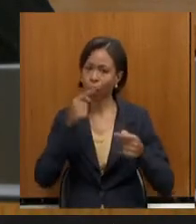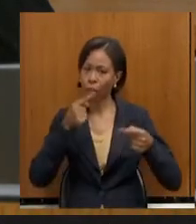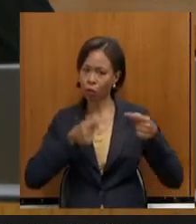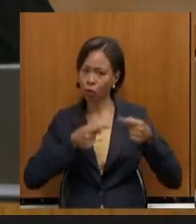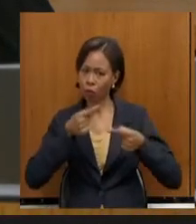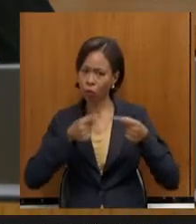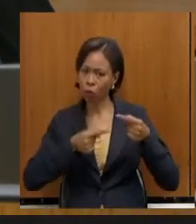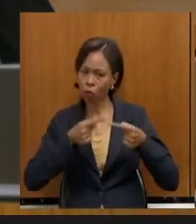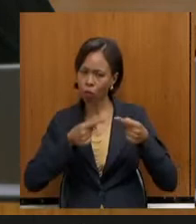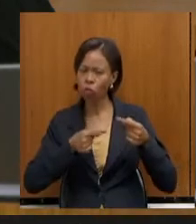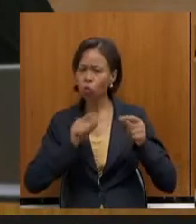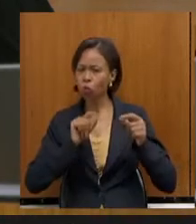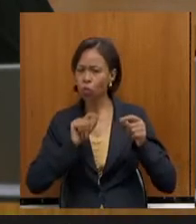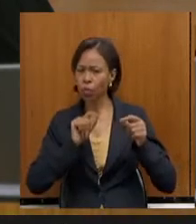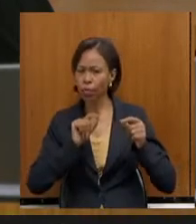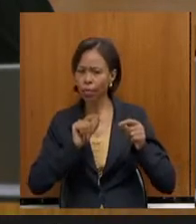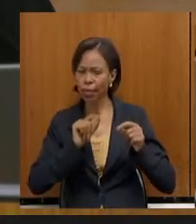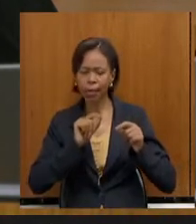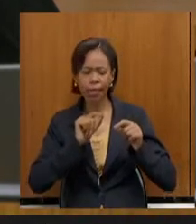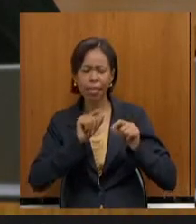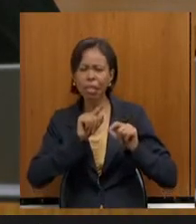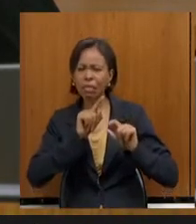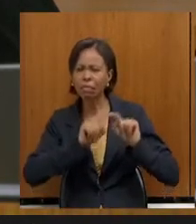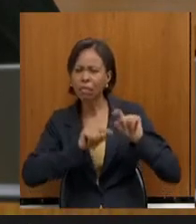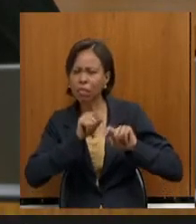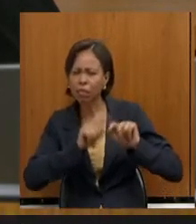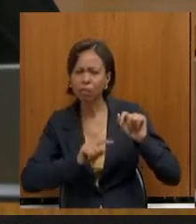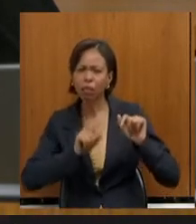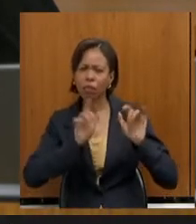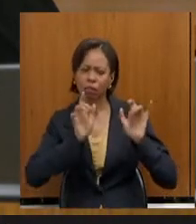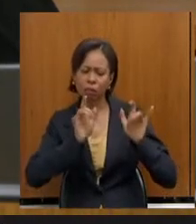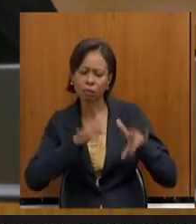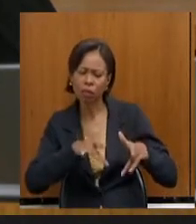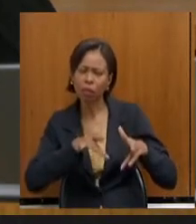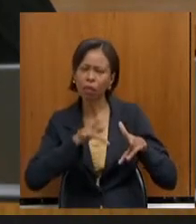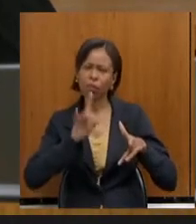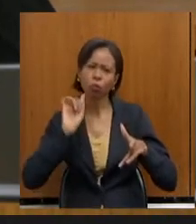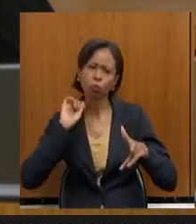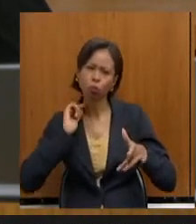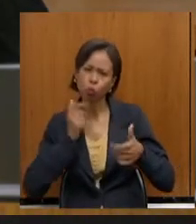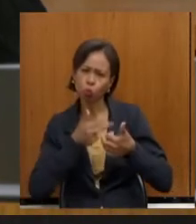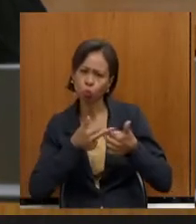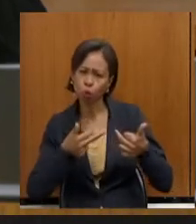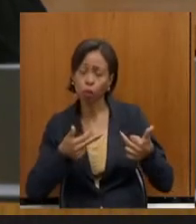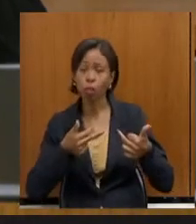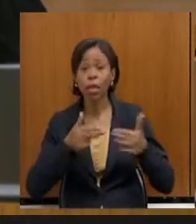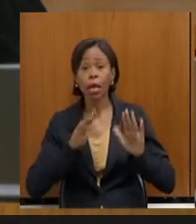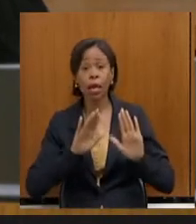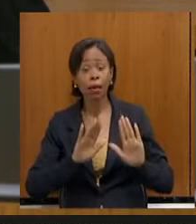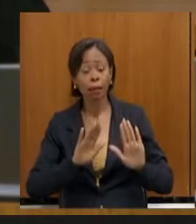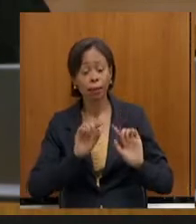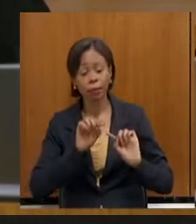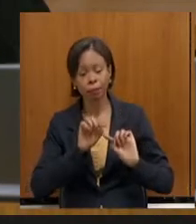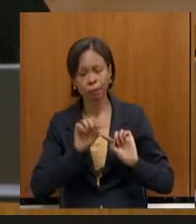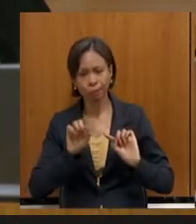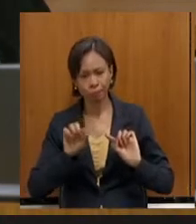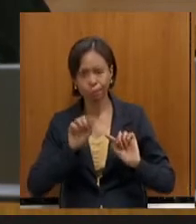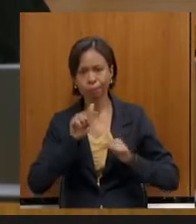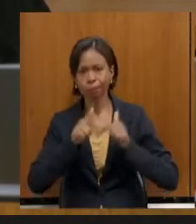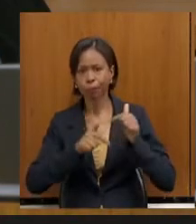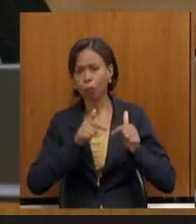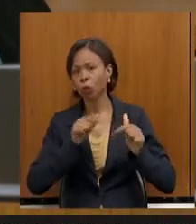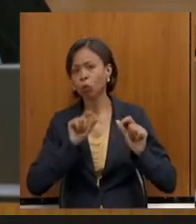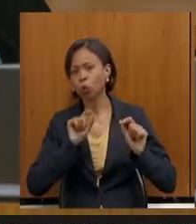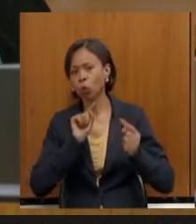resíduos sólidos política de resíduos não é só disposição adequada de resíduos sólidos mas é um trabalho anterior de fomento à